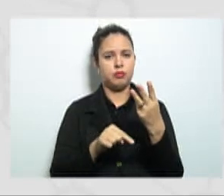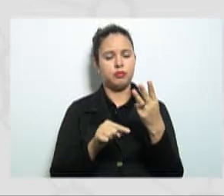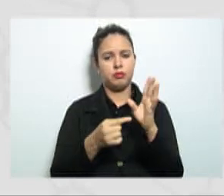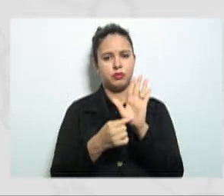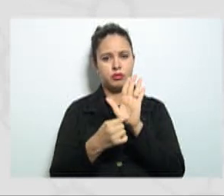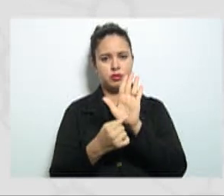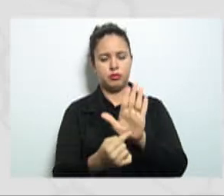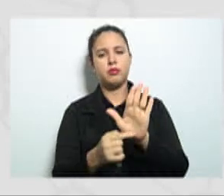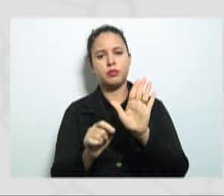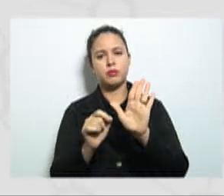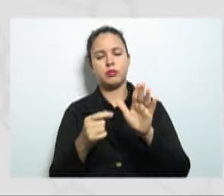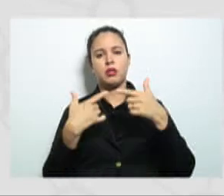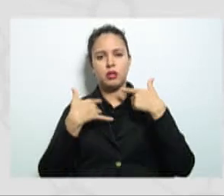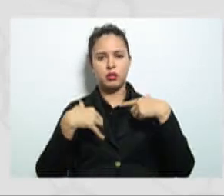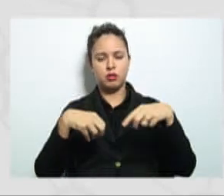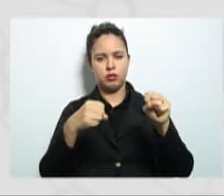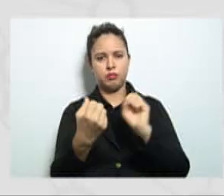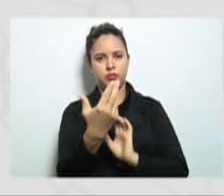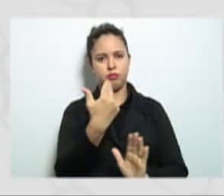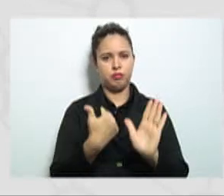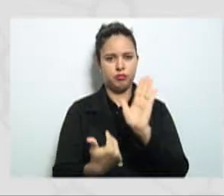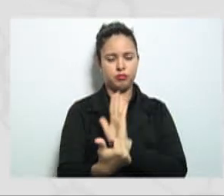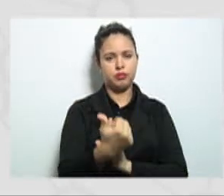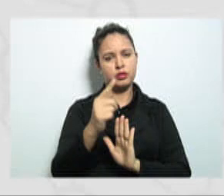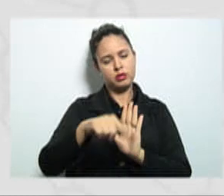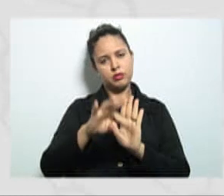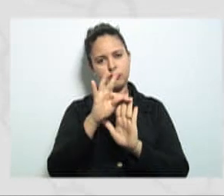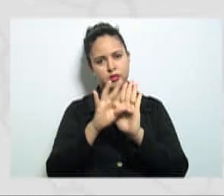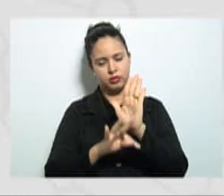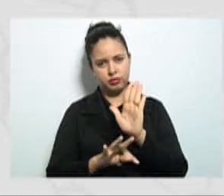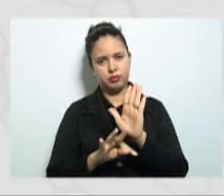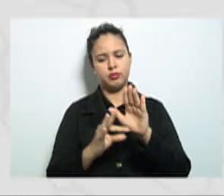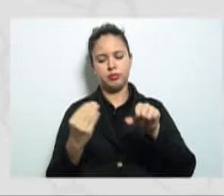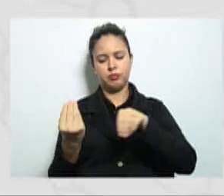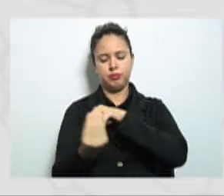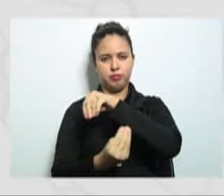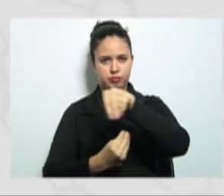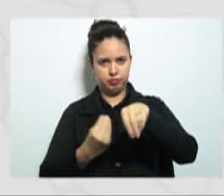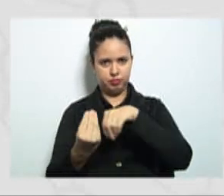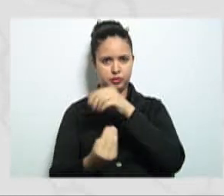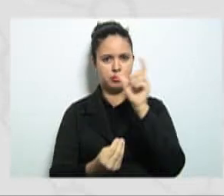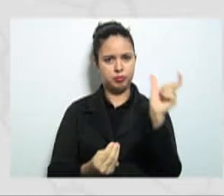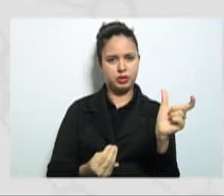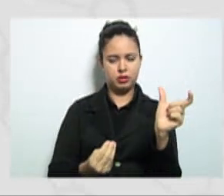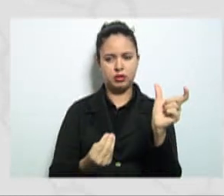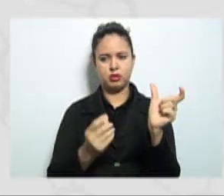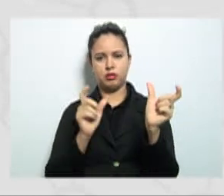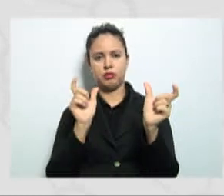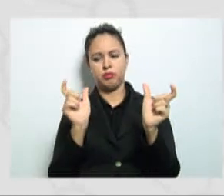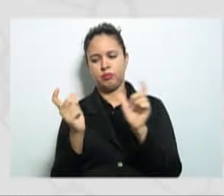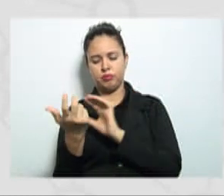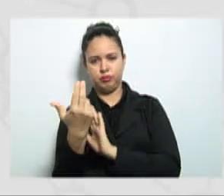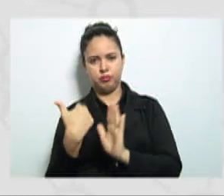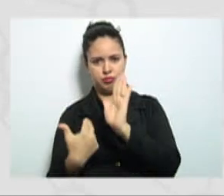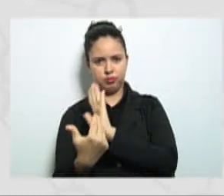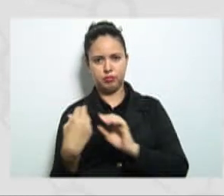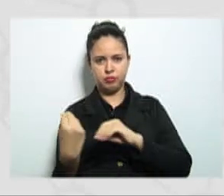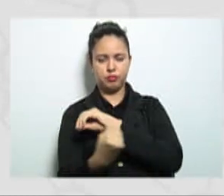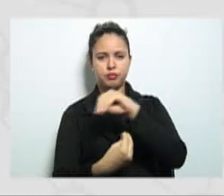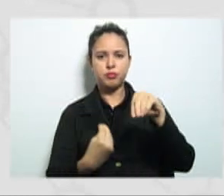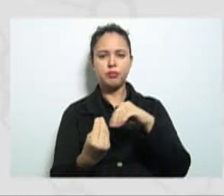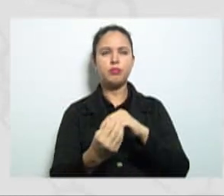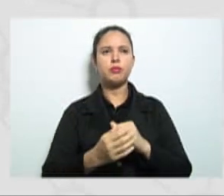linguagem não verbal. Portanto, esse é um texto composto de linguagem híbrida ou mista. Muito bem.